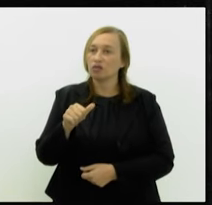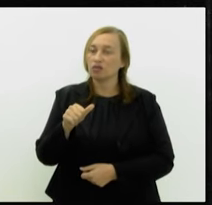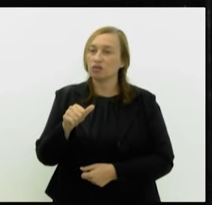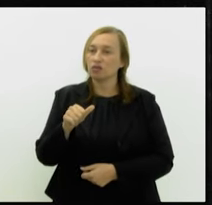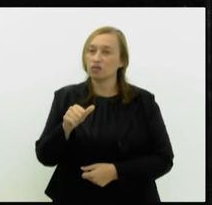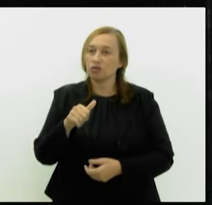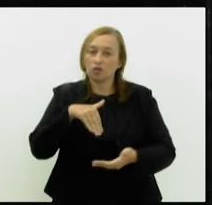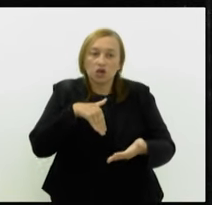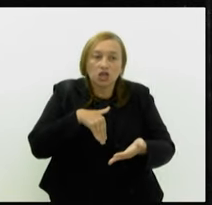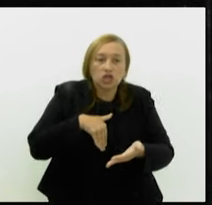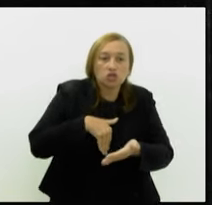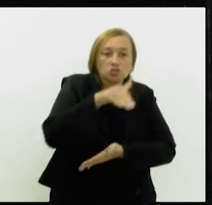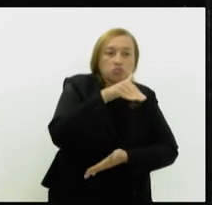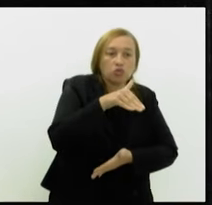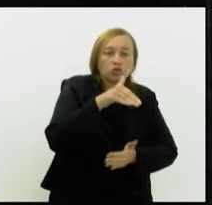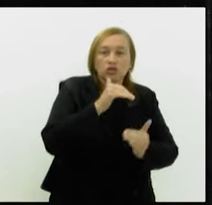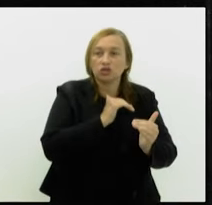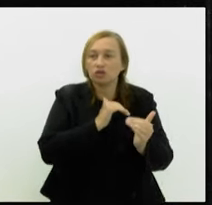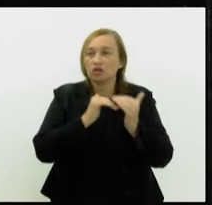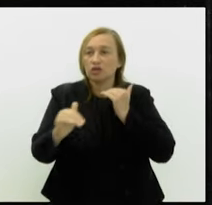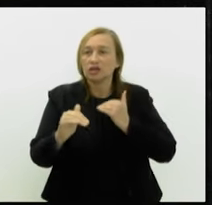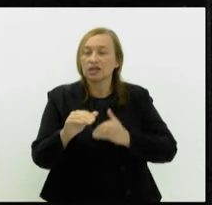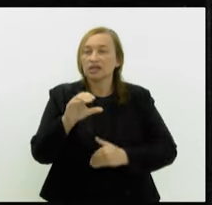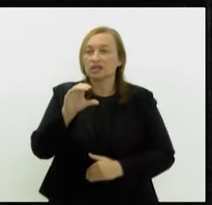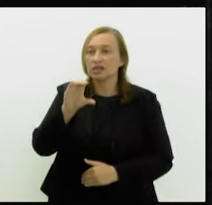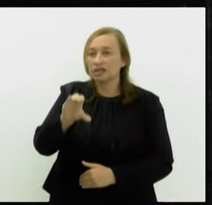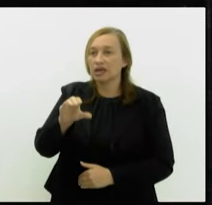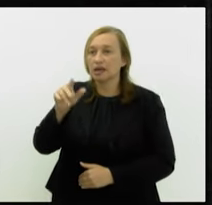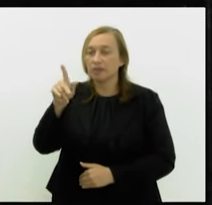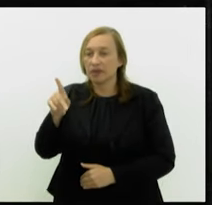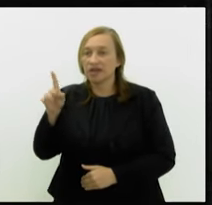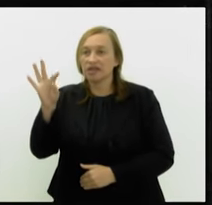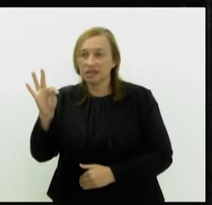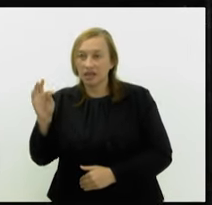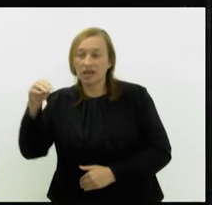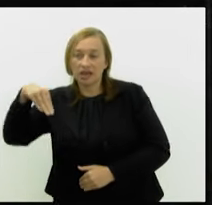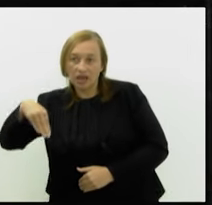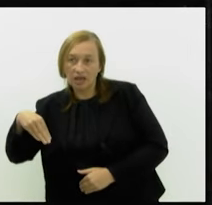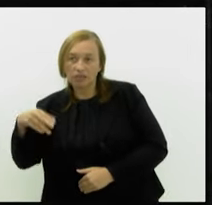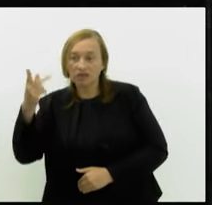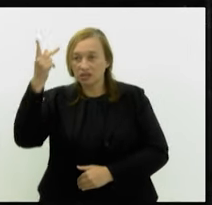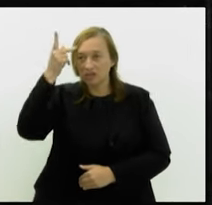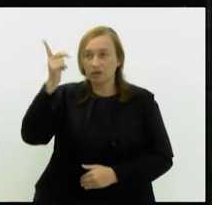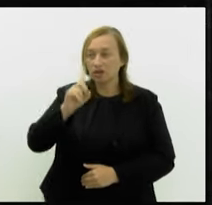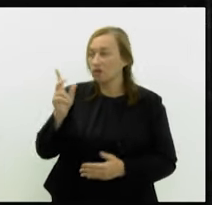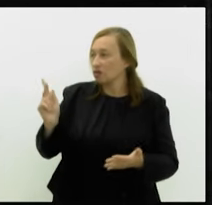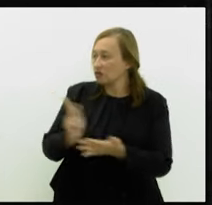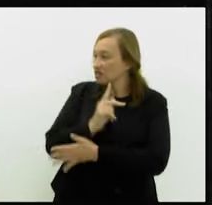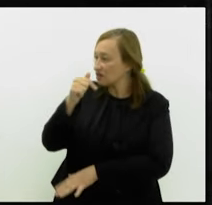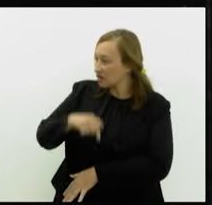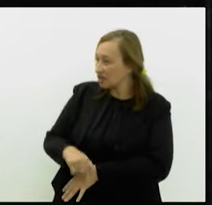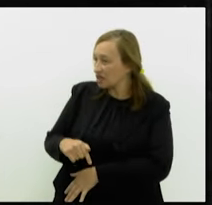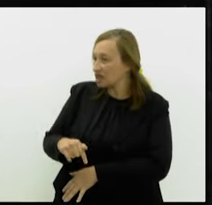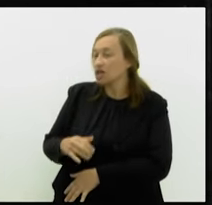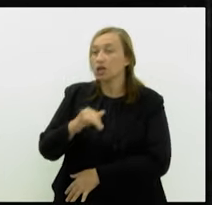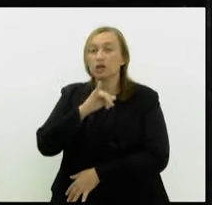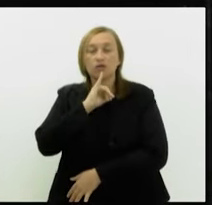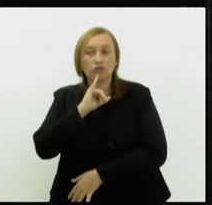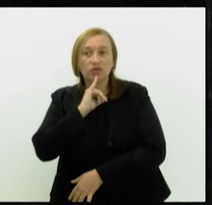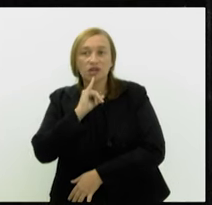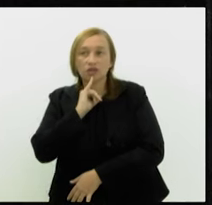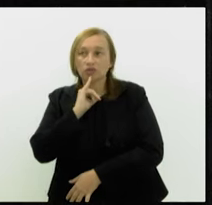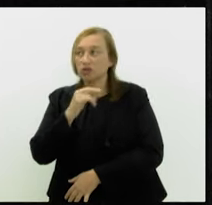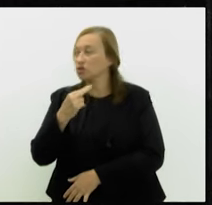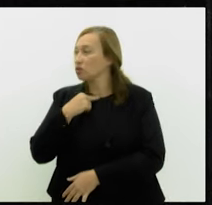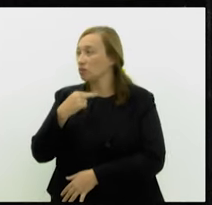expulsas do vagão do metrô pela CPTM lá de São Paulo. Caso não ocorreu aqui, infelizmente, nosso mandato não pode